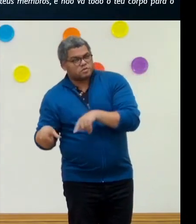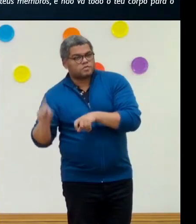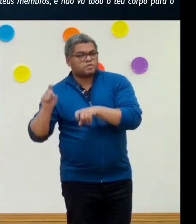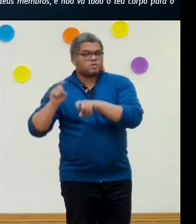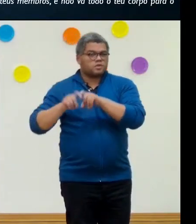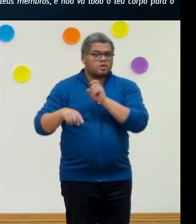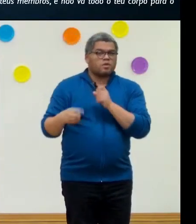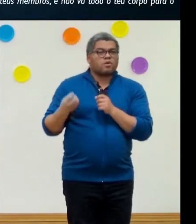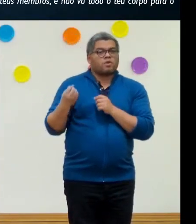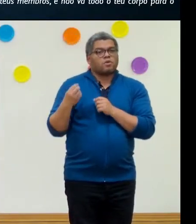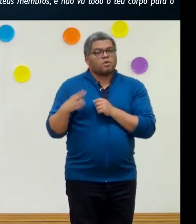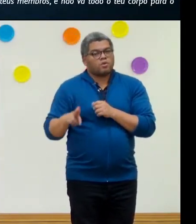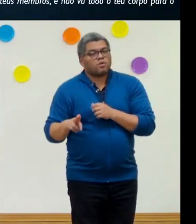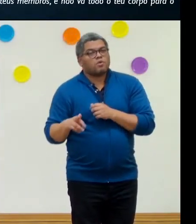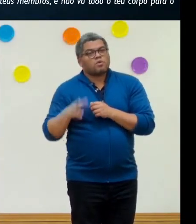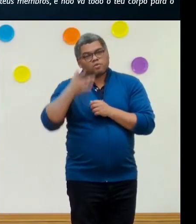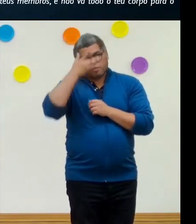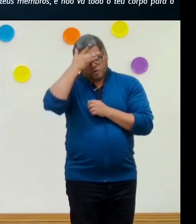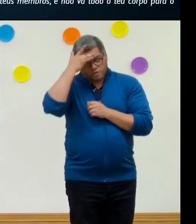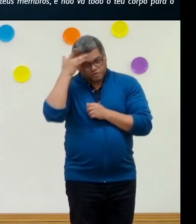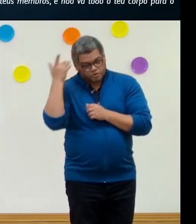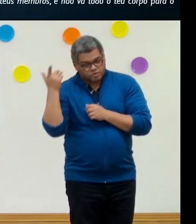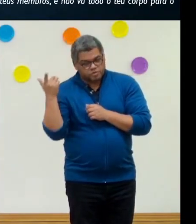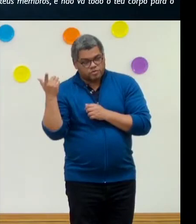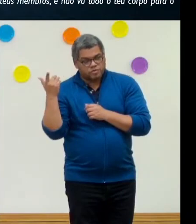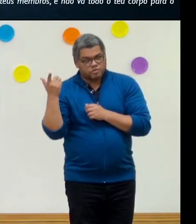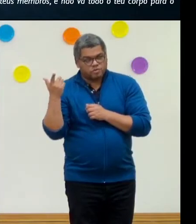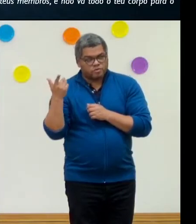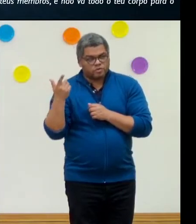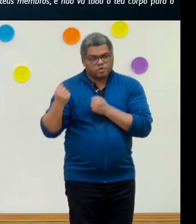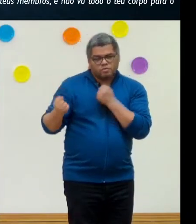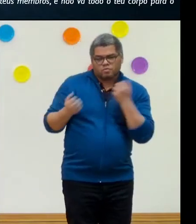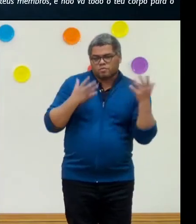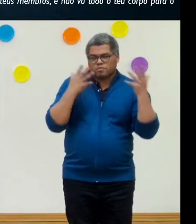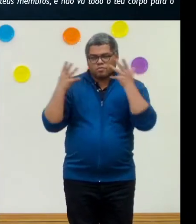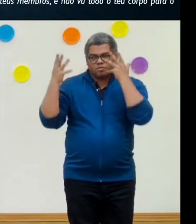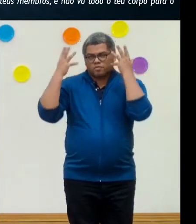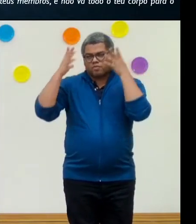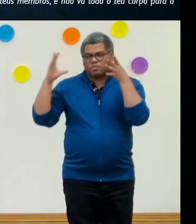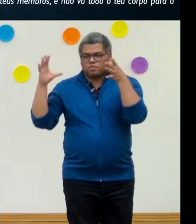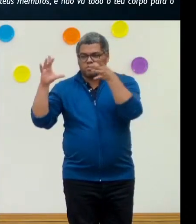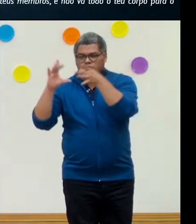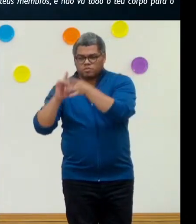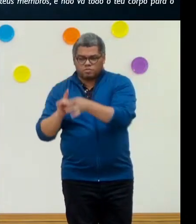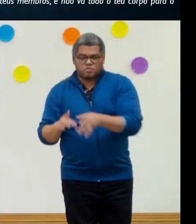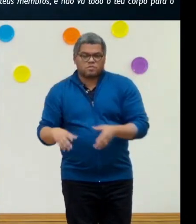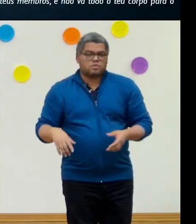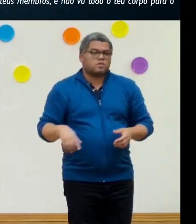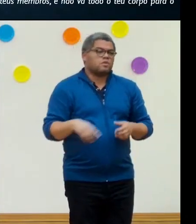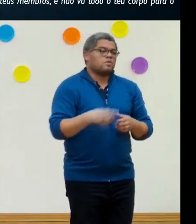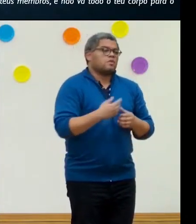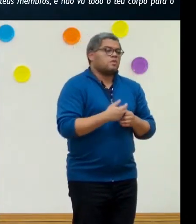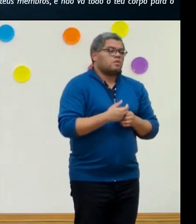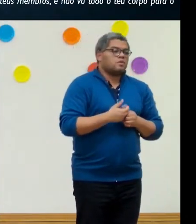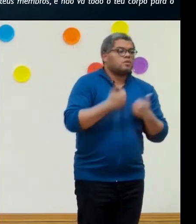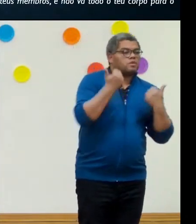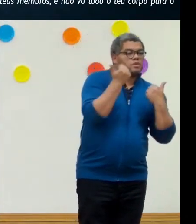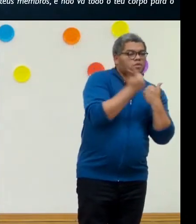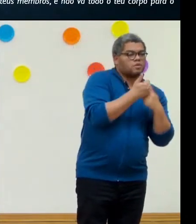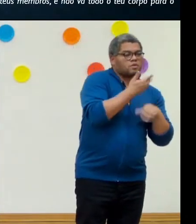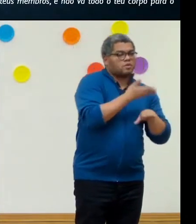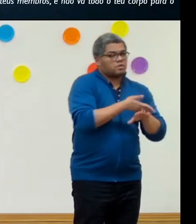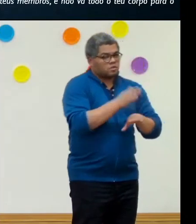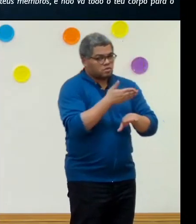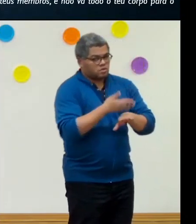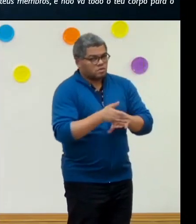vínculos emocionais com essas pessoas. Cuidado com isso, casados. Perigoso. Substitua seus hábitos. Seja